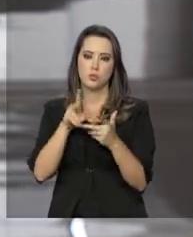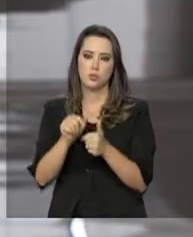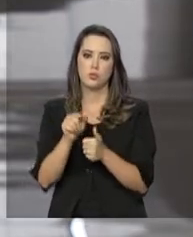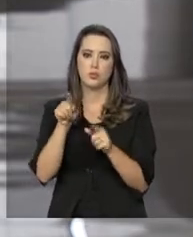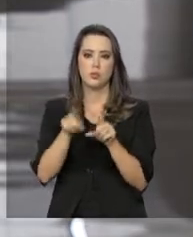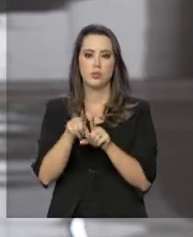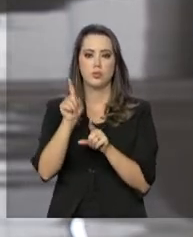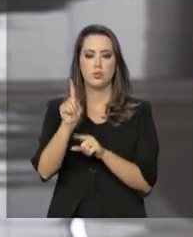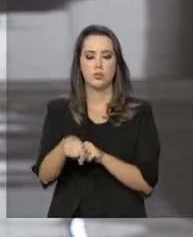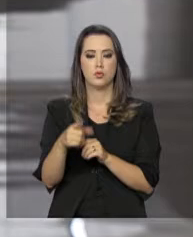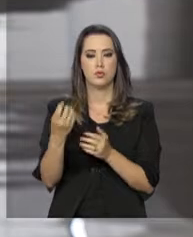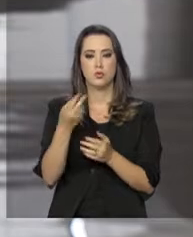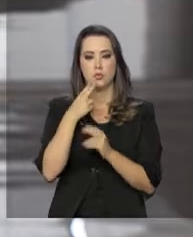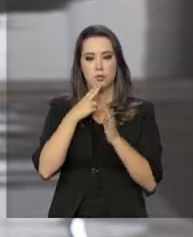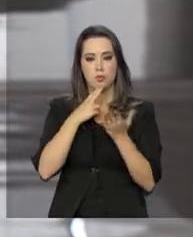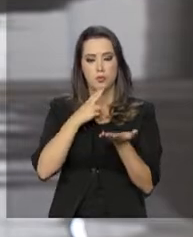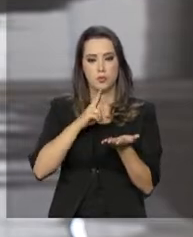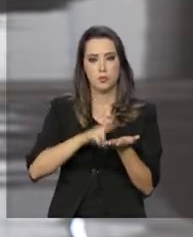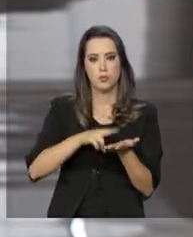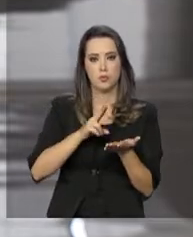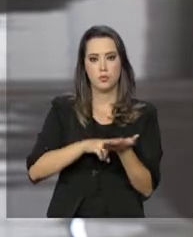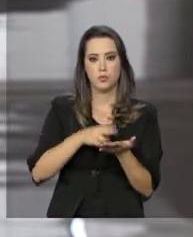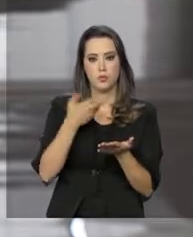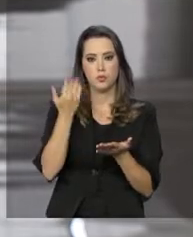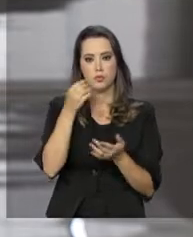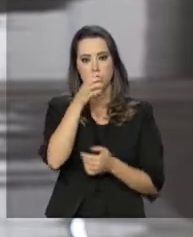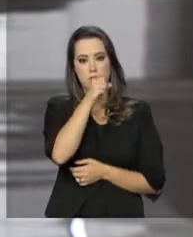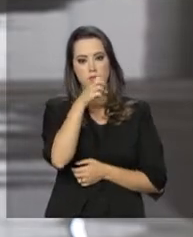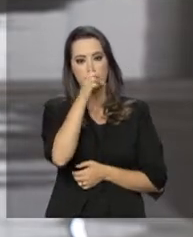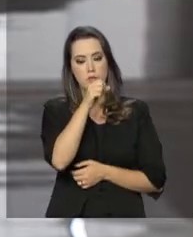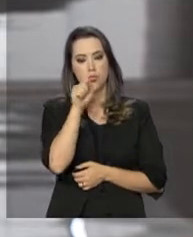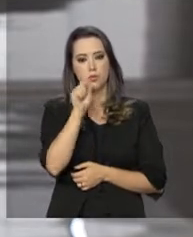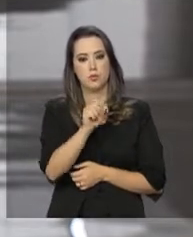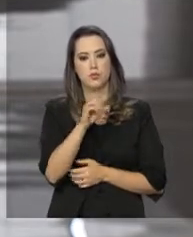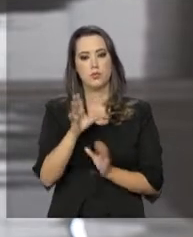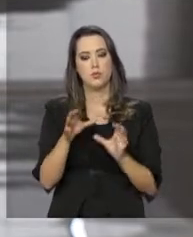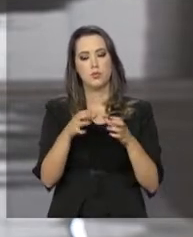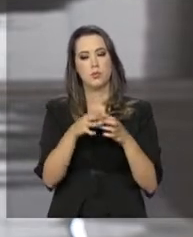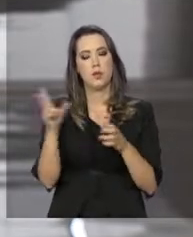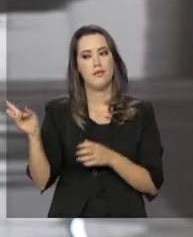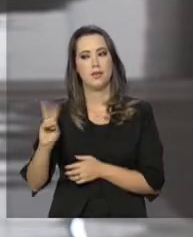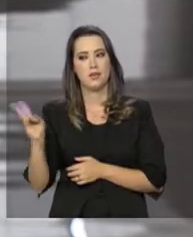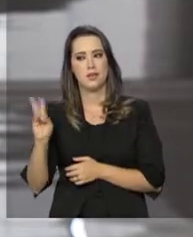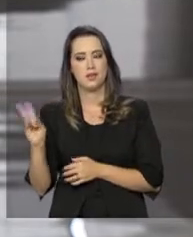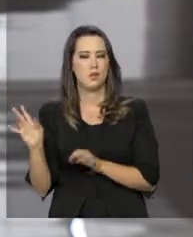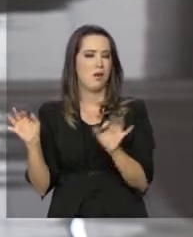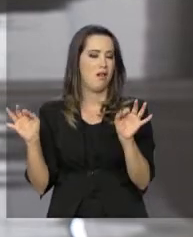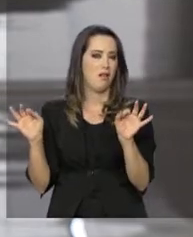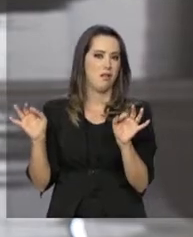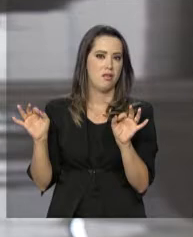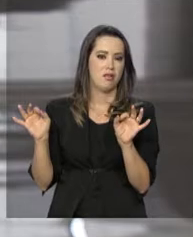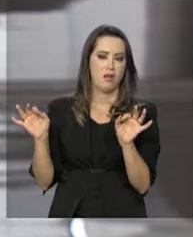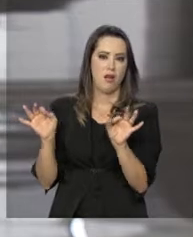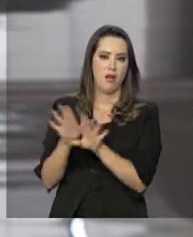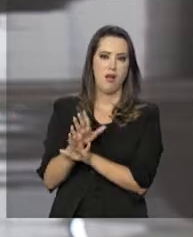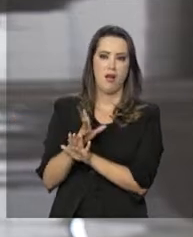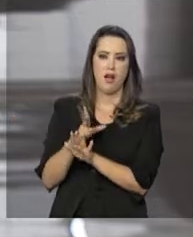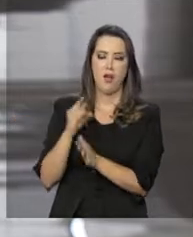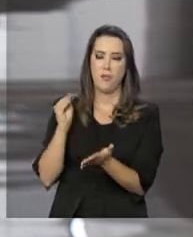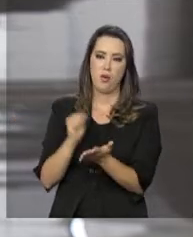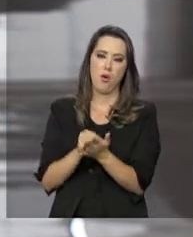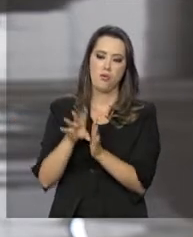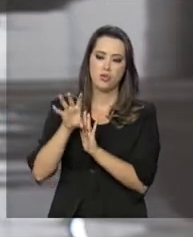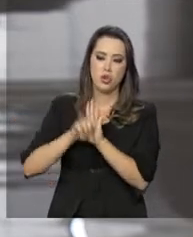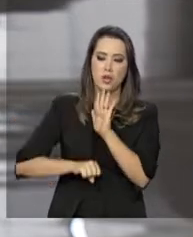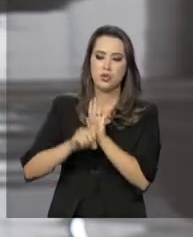sugerem também nessa nota que foi publicada no último sábado que o regime venezuelano acabe com as violações aos